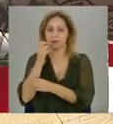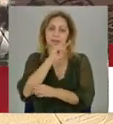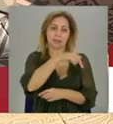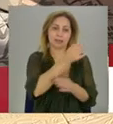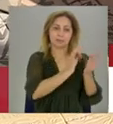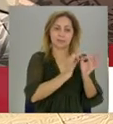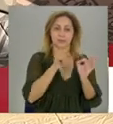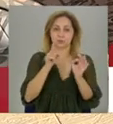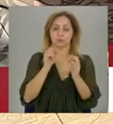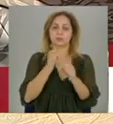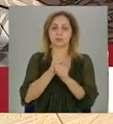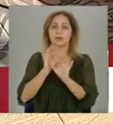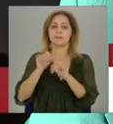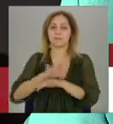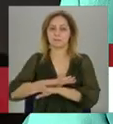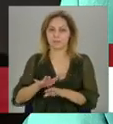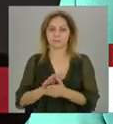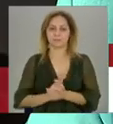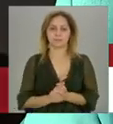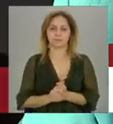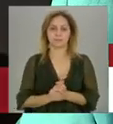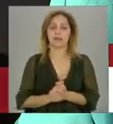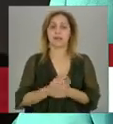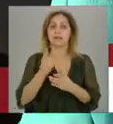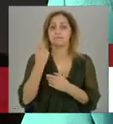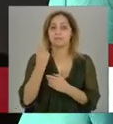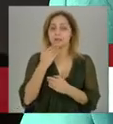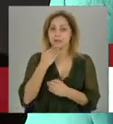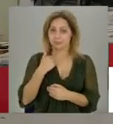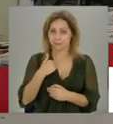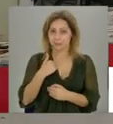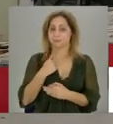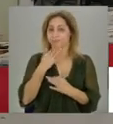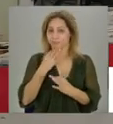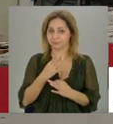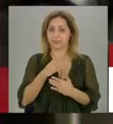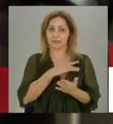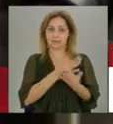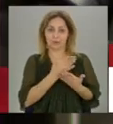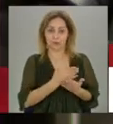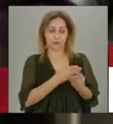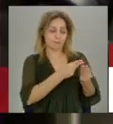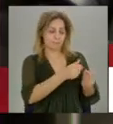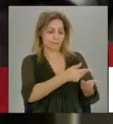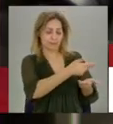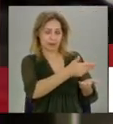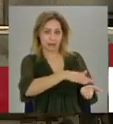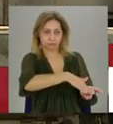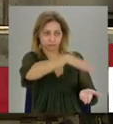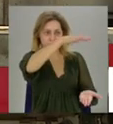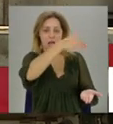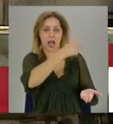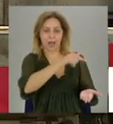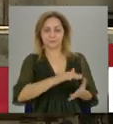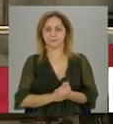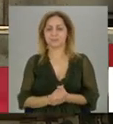estás despachada de trabalho. A cadência de fornecimento está de facto a baixar, portanto neste momento ainda temos estoque que nos permite trabalhar. Por enquanto